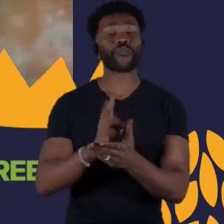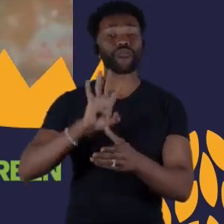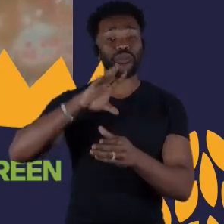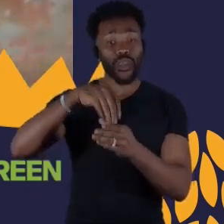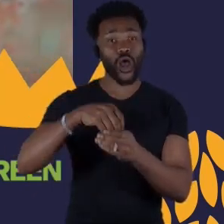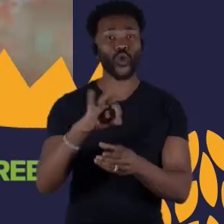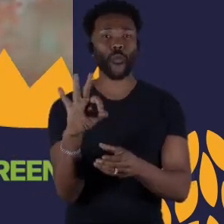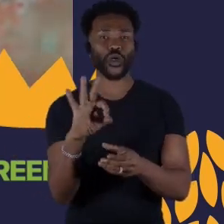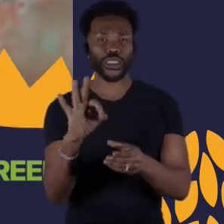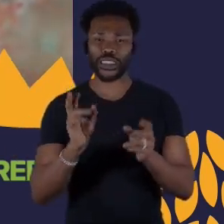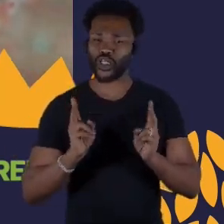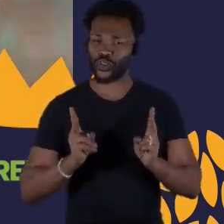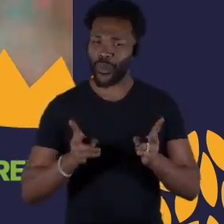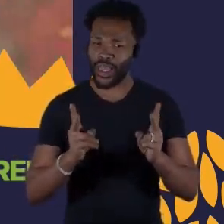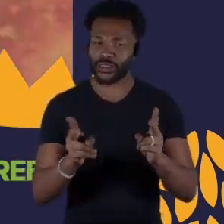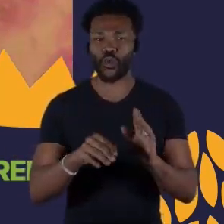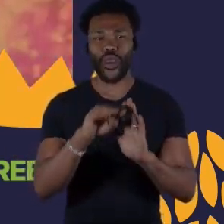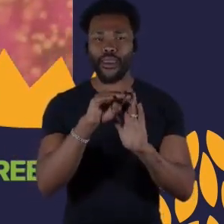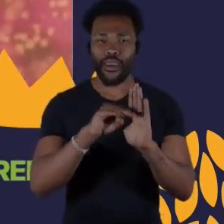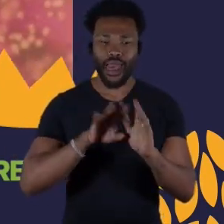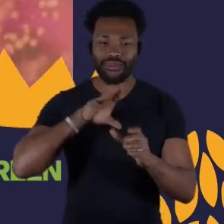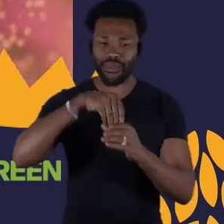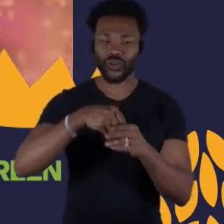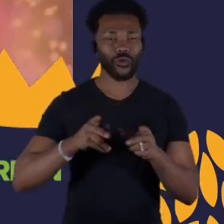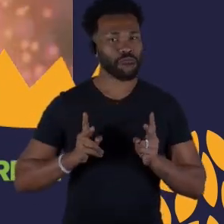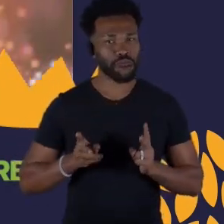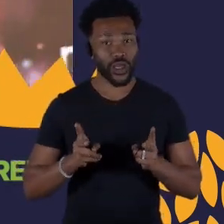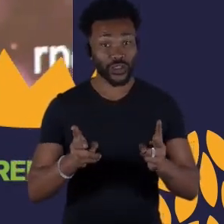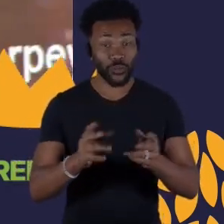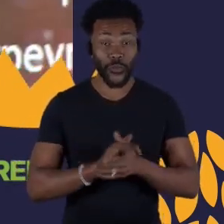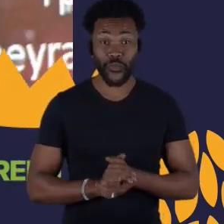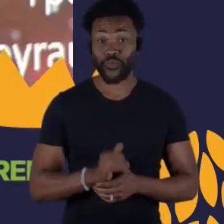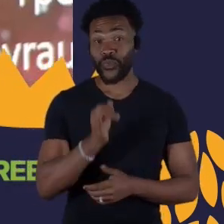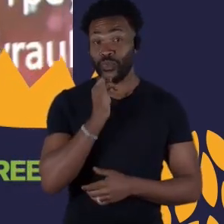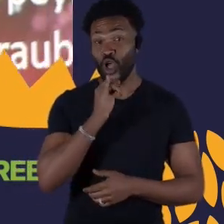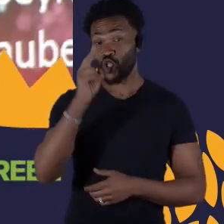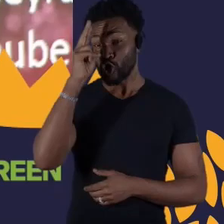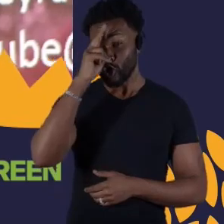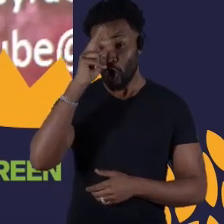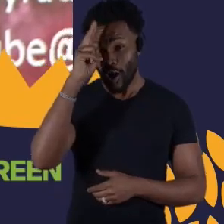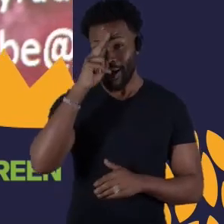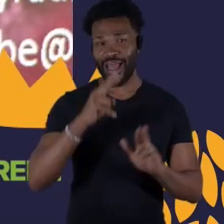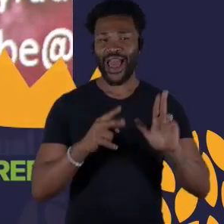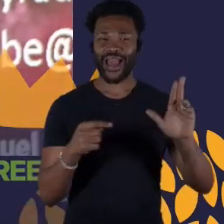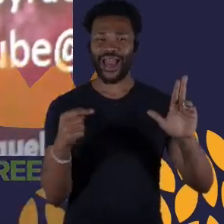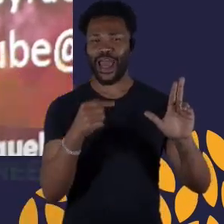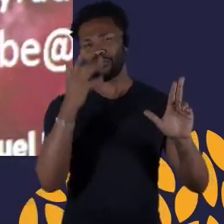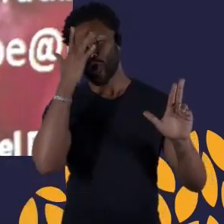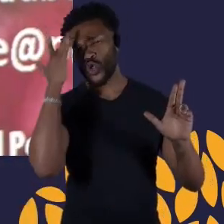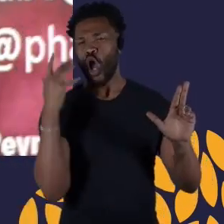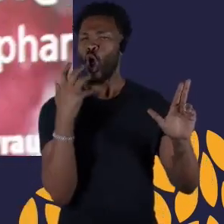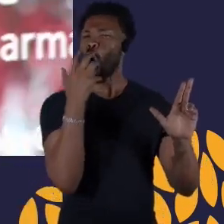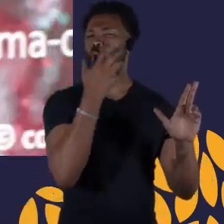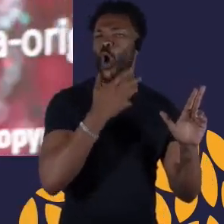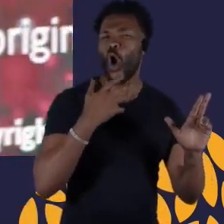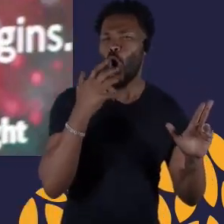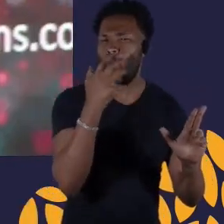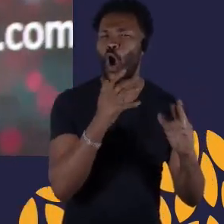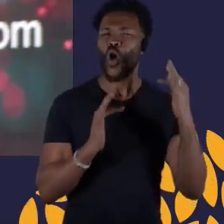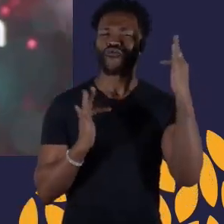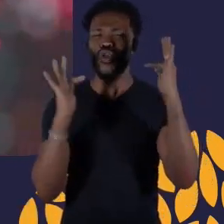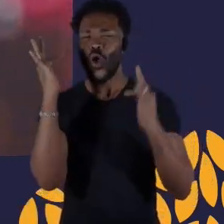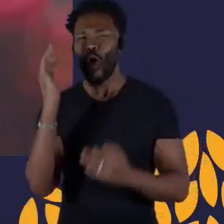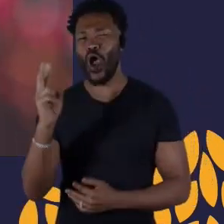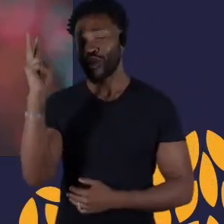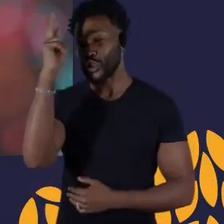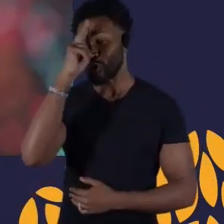concentração, a mesma composição. Essa história da cannabis tem muito romanticismo, muito folclore,